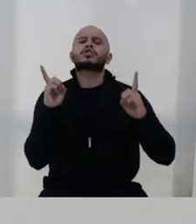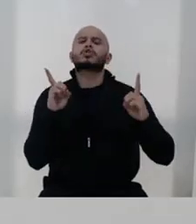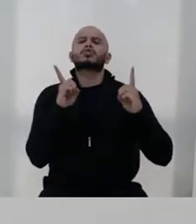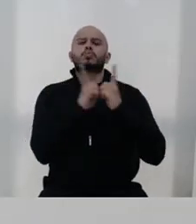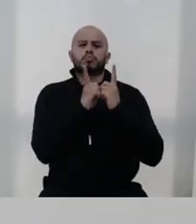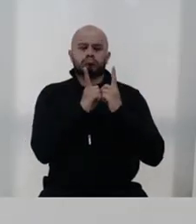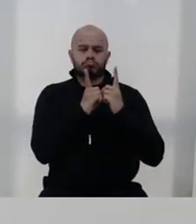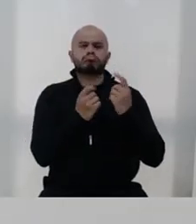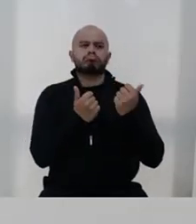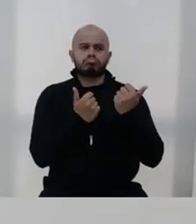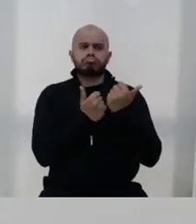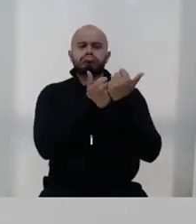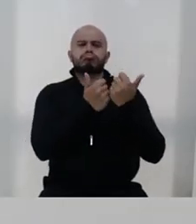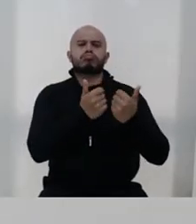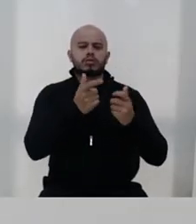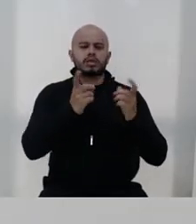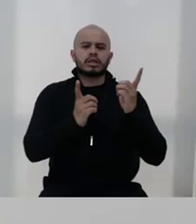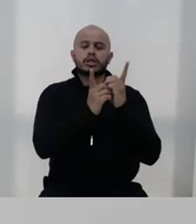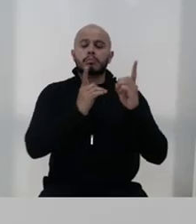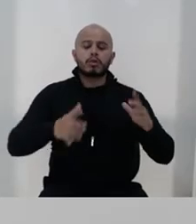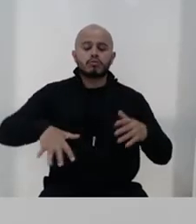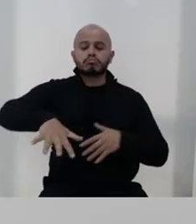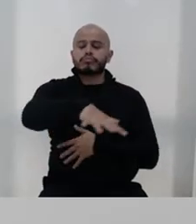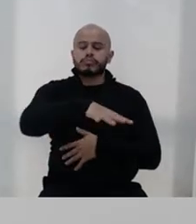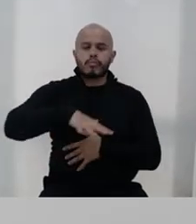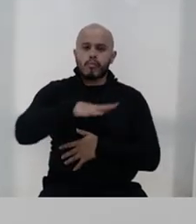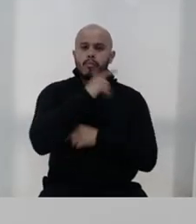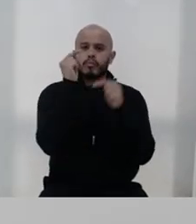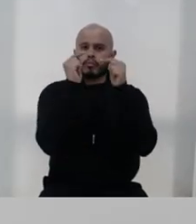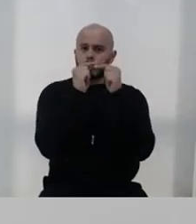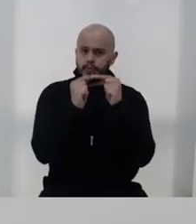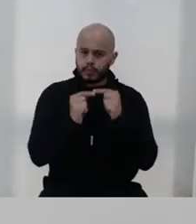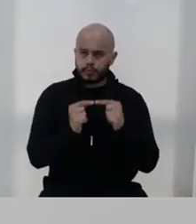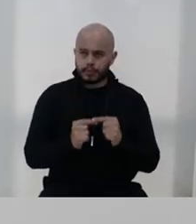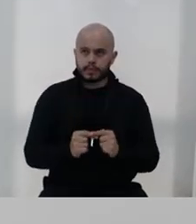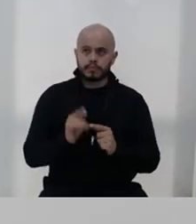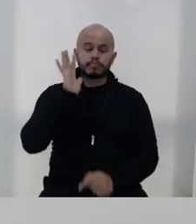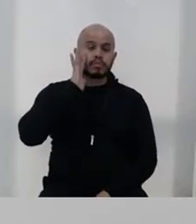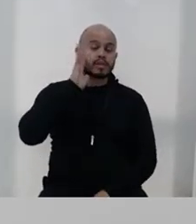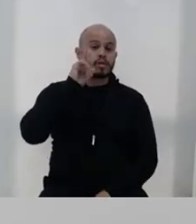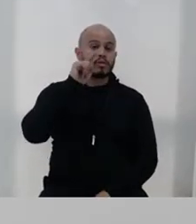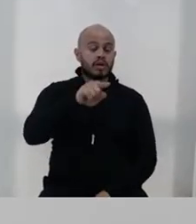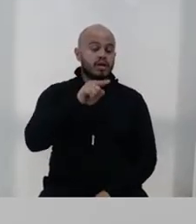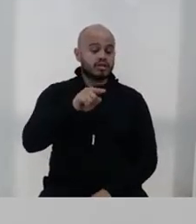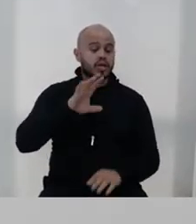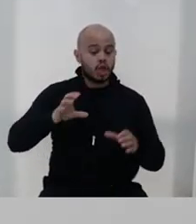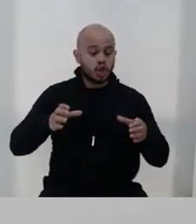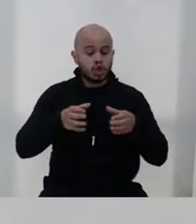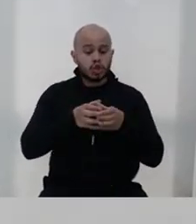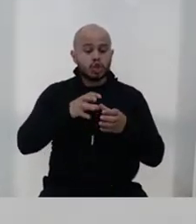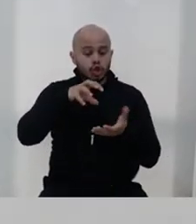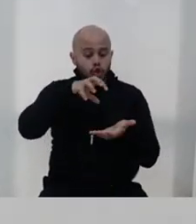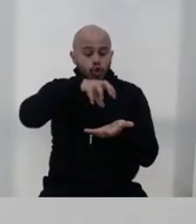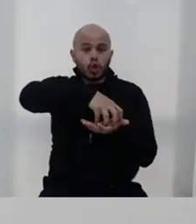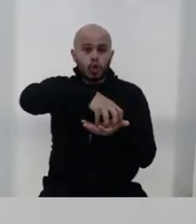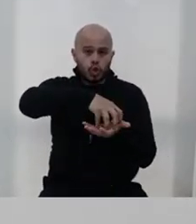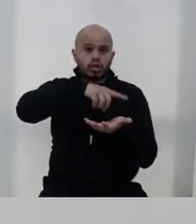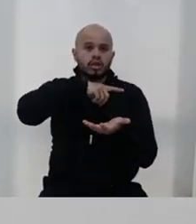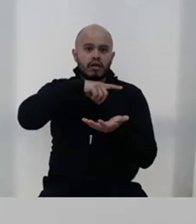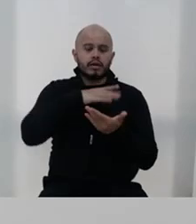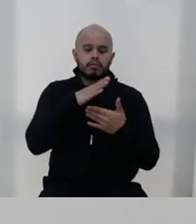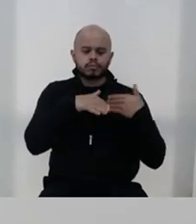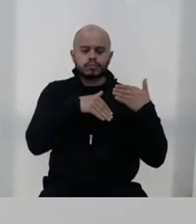Então, durante os anos, ao longo dos anos, esse modelo do econúcleo, ele foi se sofisticando na Defensoria Pública do